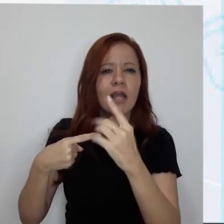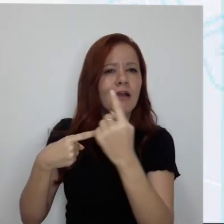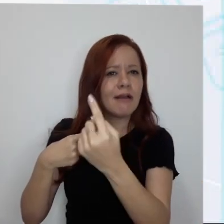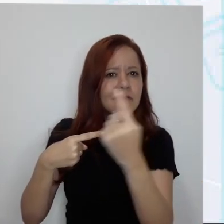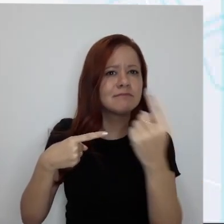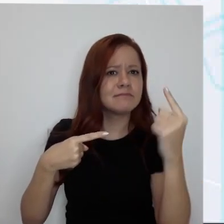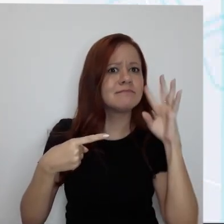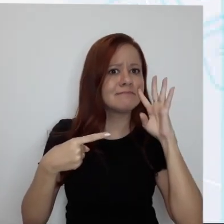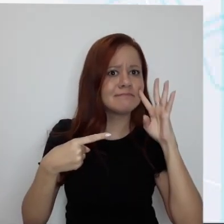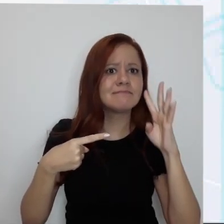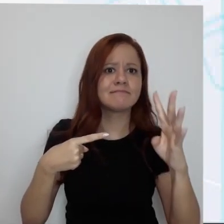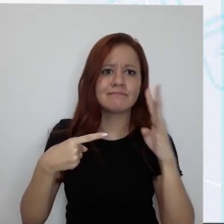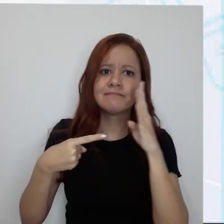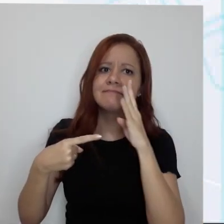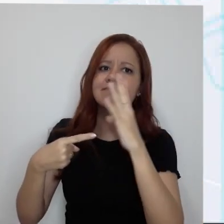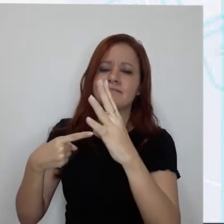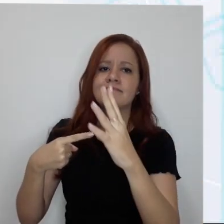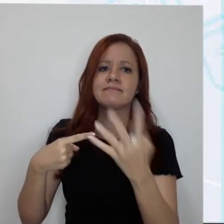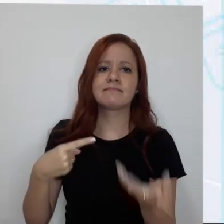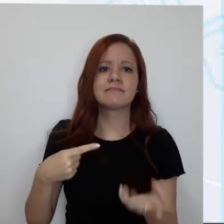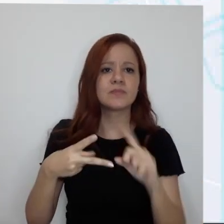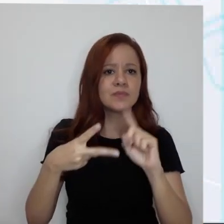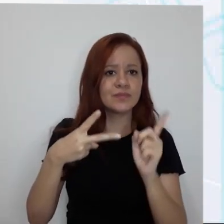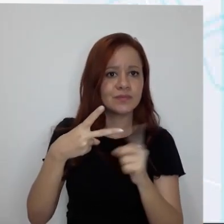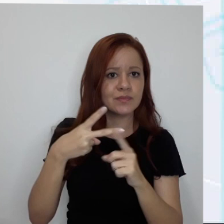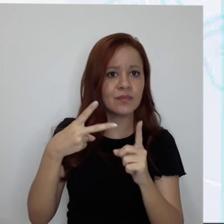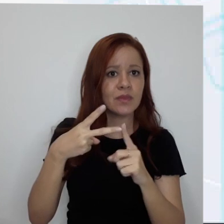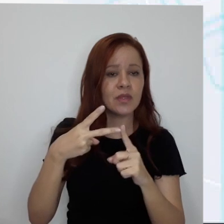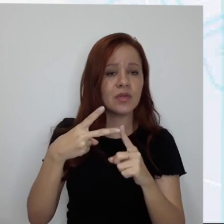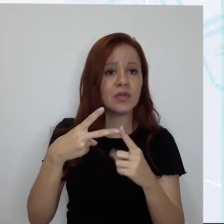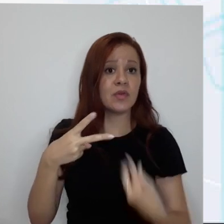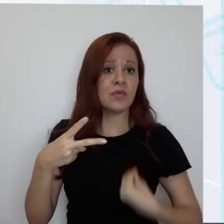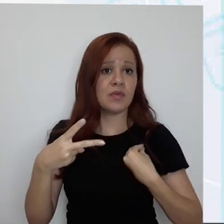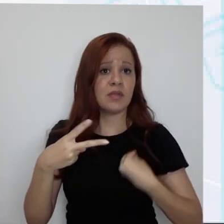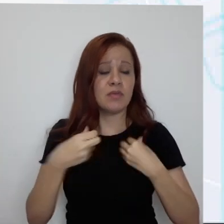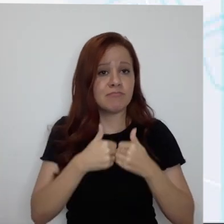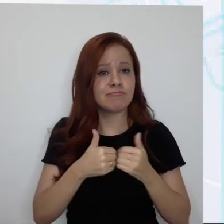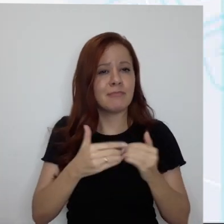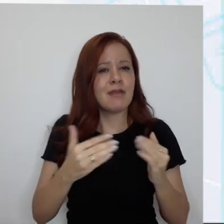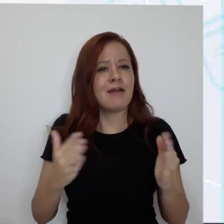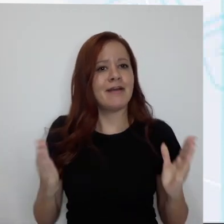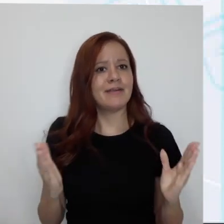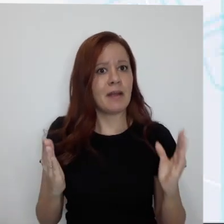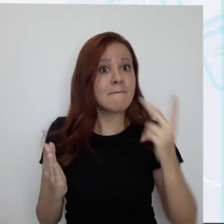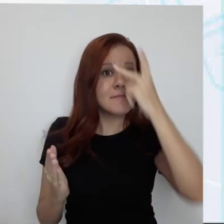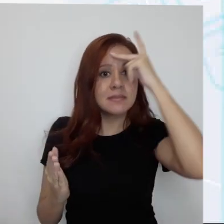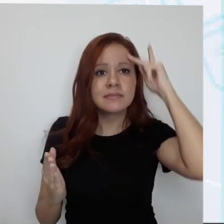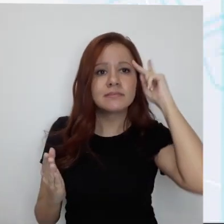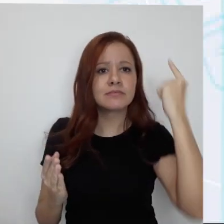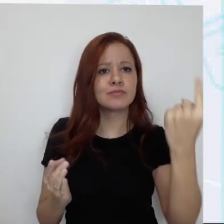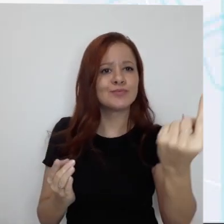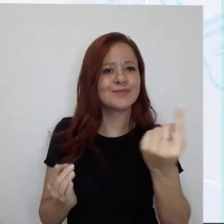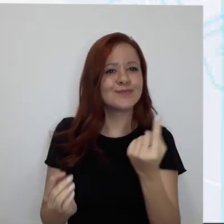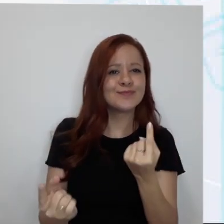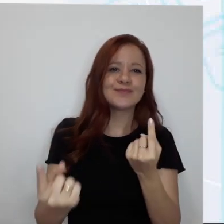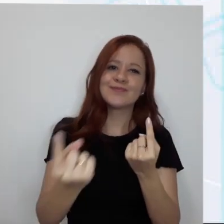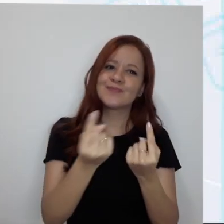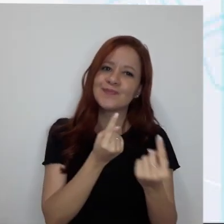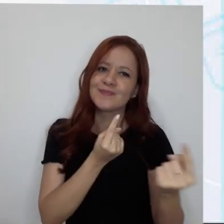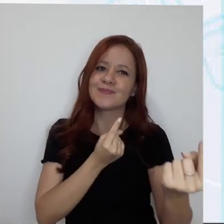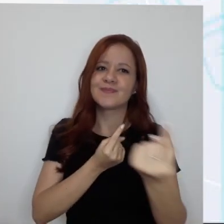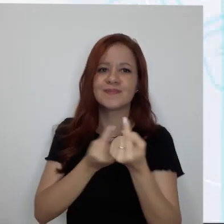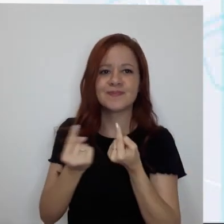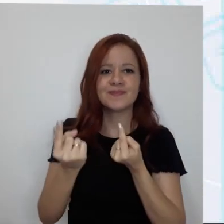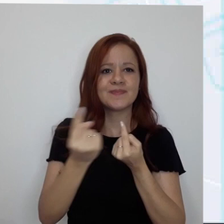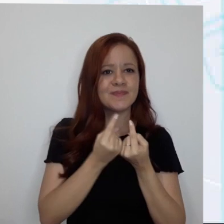e ver mais o outro. Vivendo com mais disponibilidade, é preciso abrir mais espaço para o outro e,